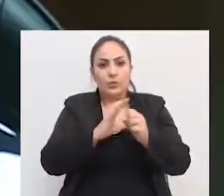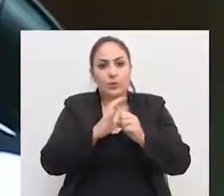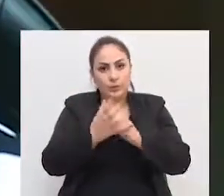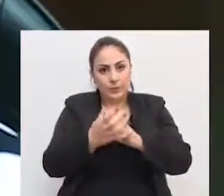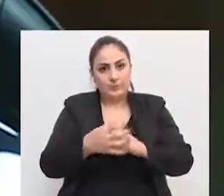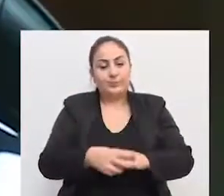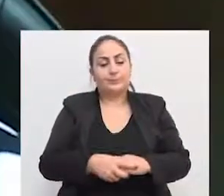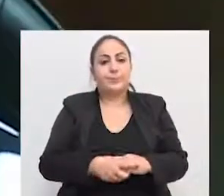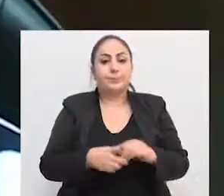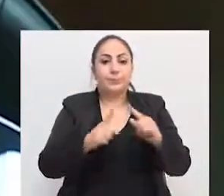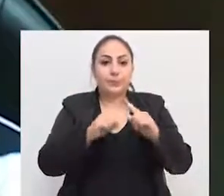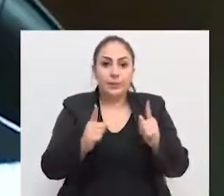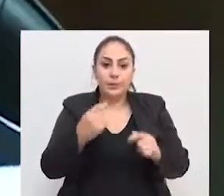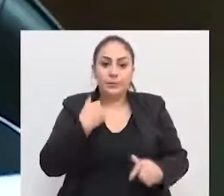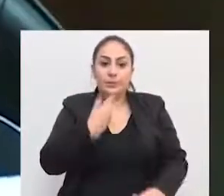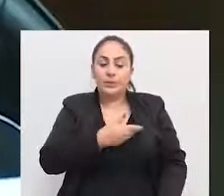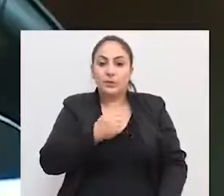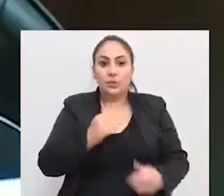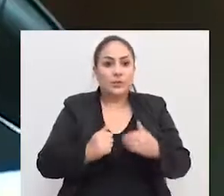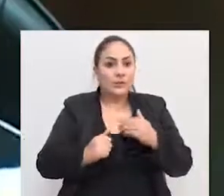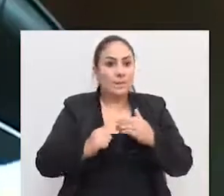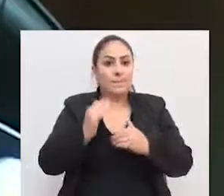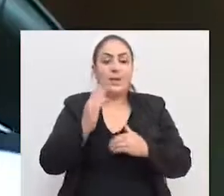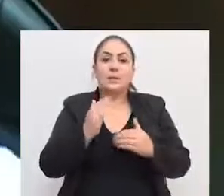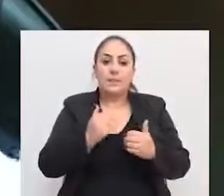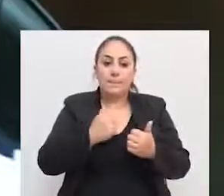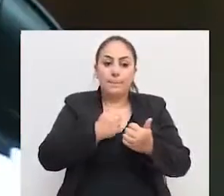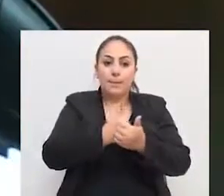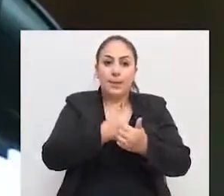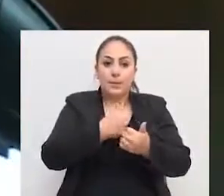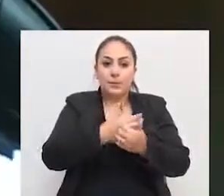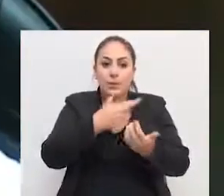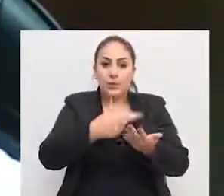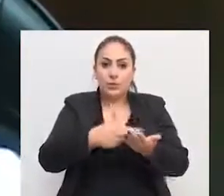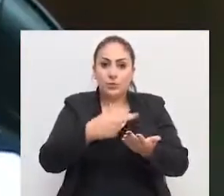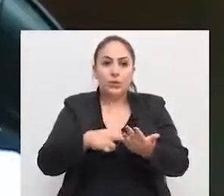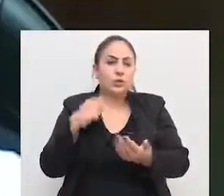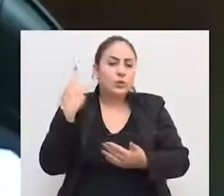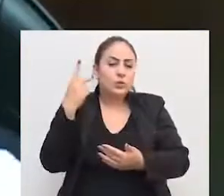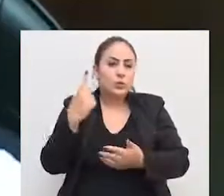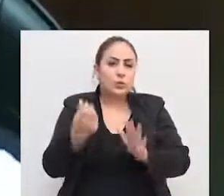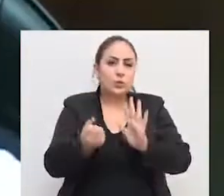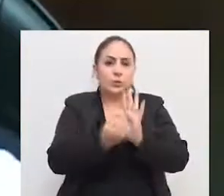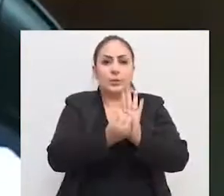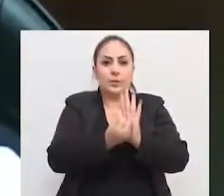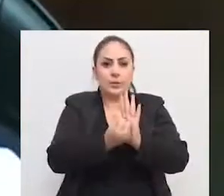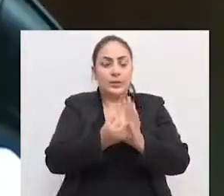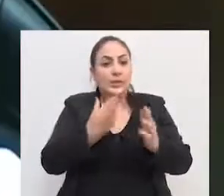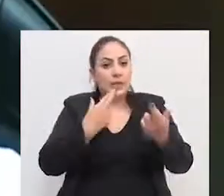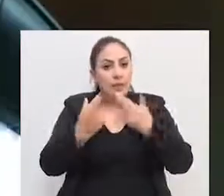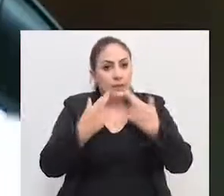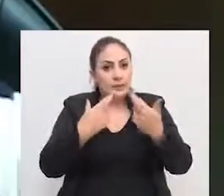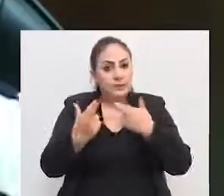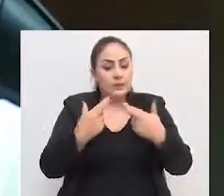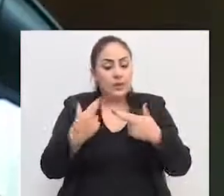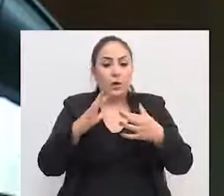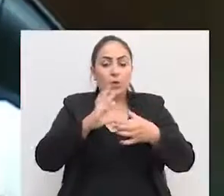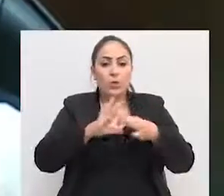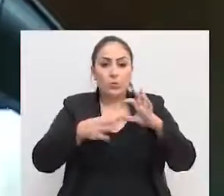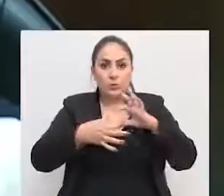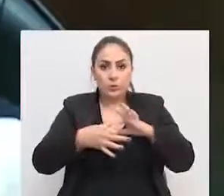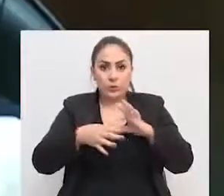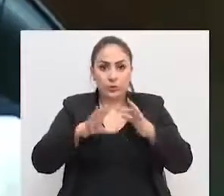causando essa pandemia, mas é o que a gente mais próximo tem de registro histórico, né, em relação